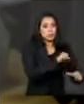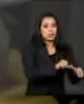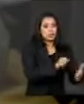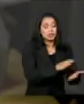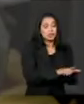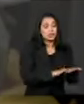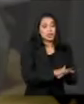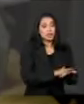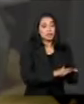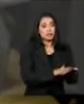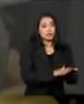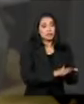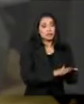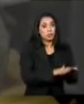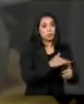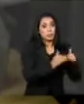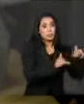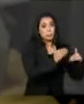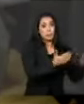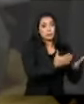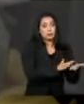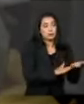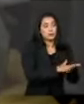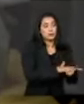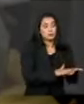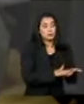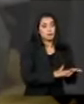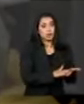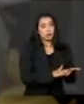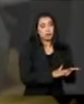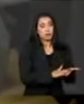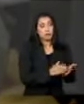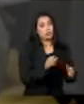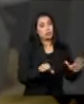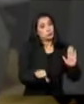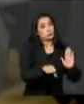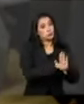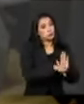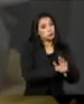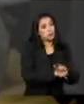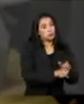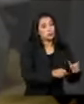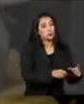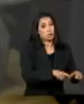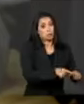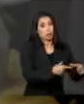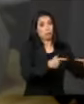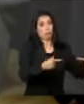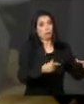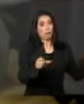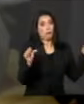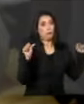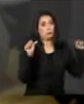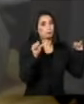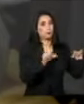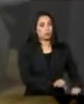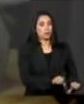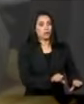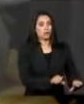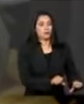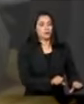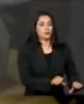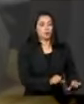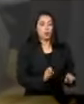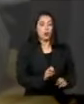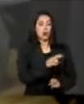tarde. E essas pessoas são cooptadas por essas organizações. E saem de lá grandes delinquentes. Ou nós